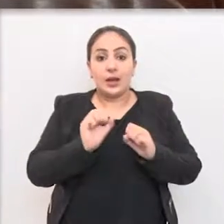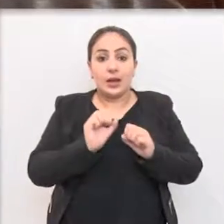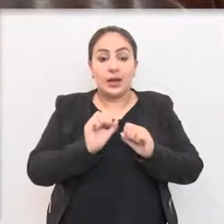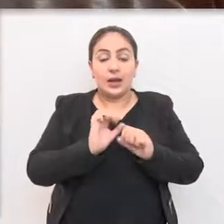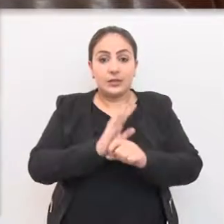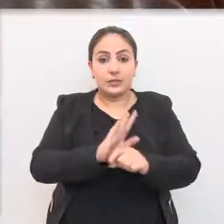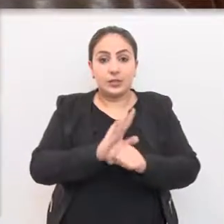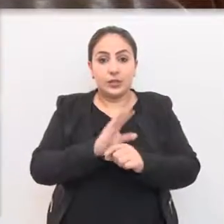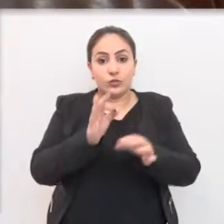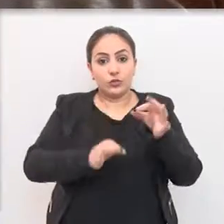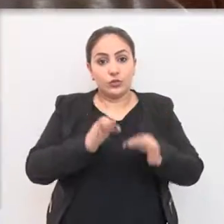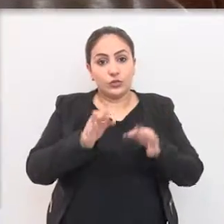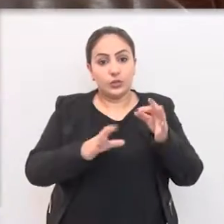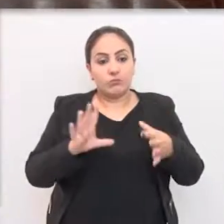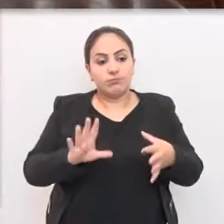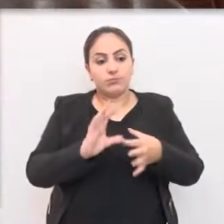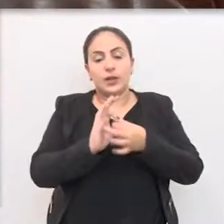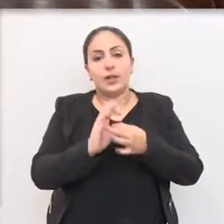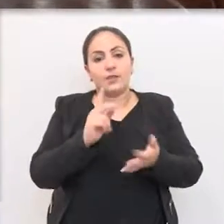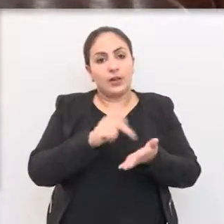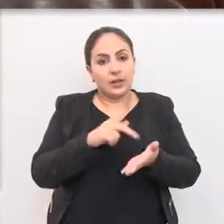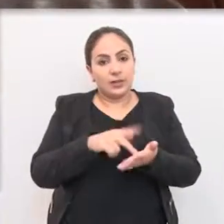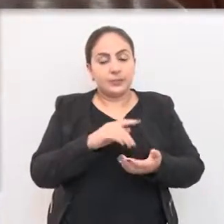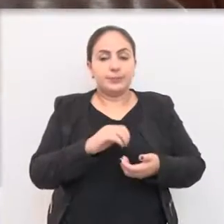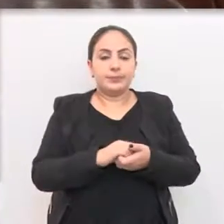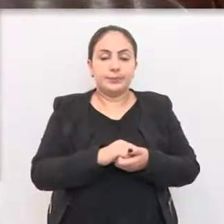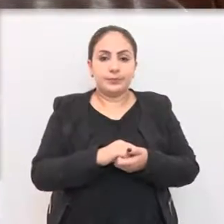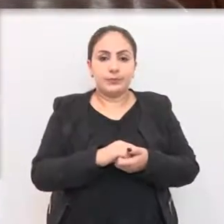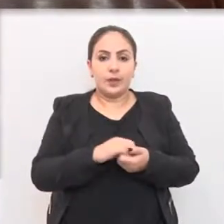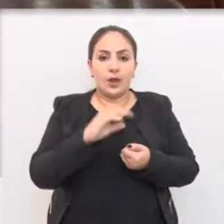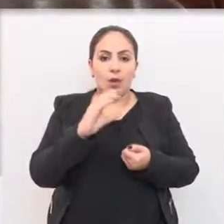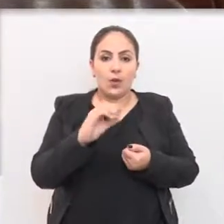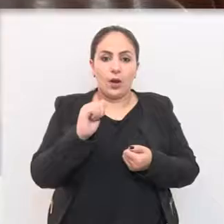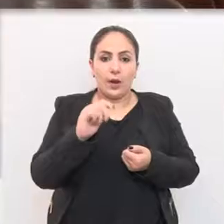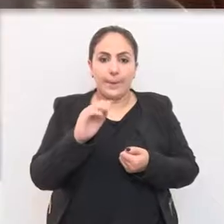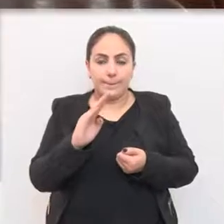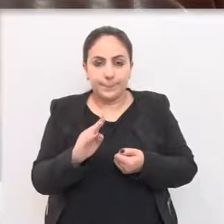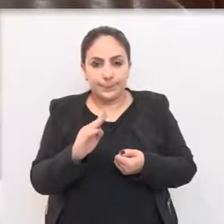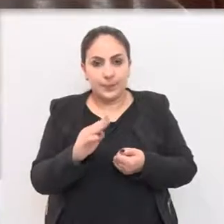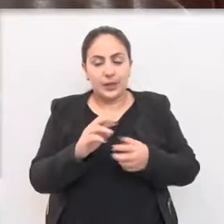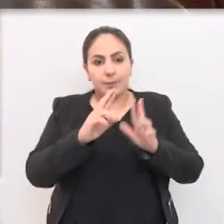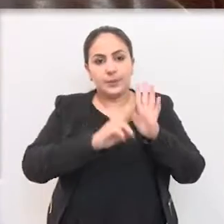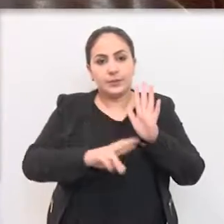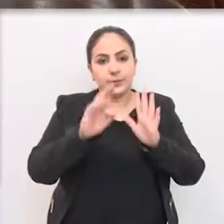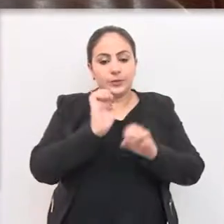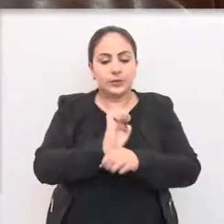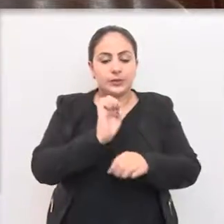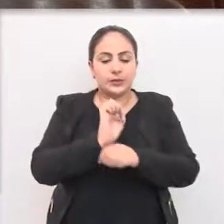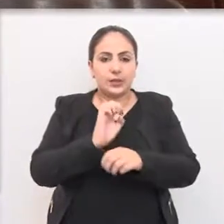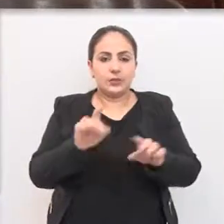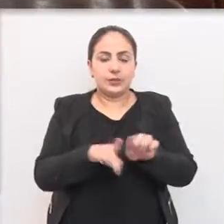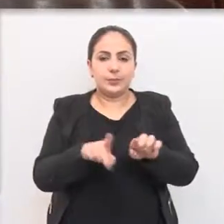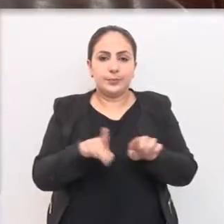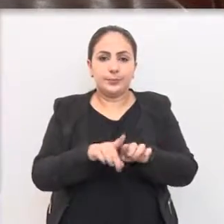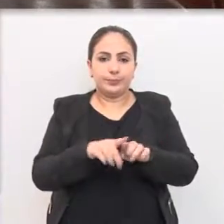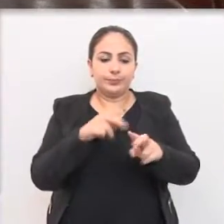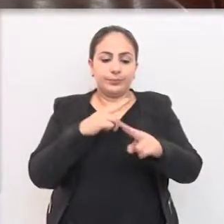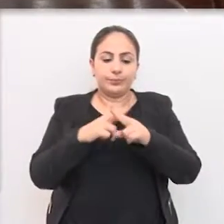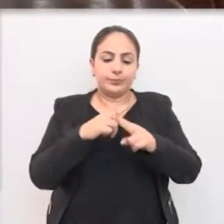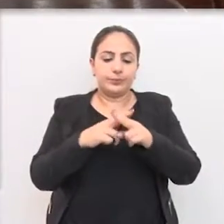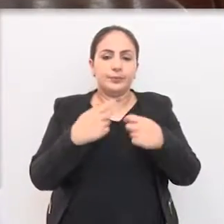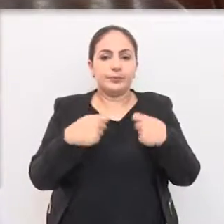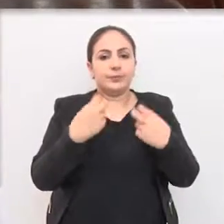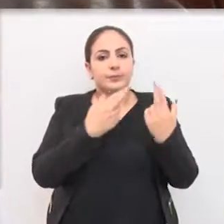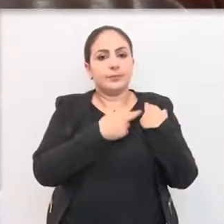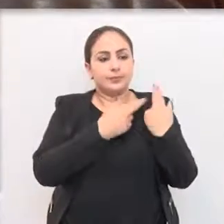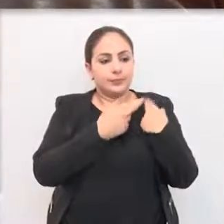pela assessoria jurídica e que confere com a verdade. A Coab, a extinta Coab, representada pelo Estado, e a Caixa Econômica Federal devem